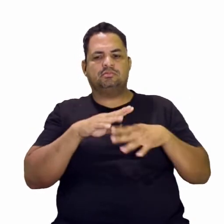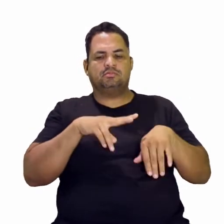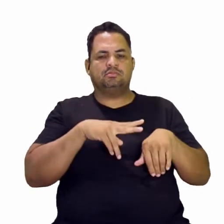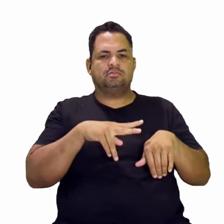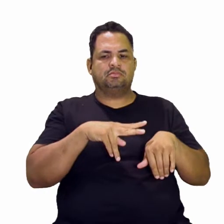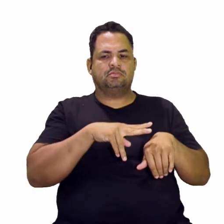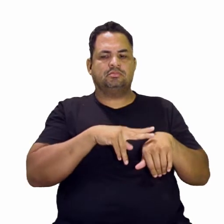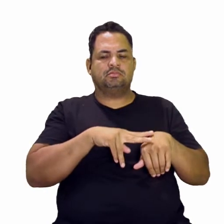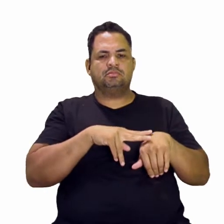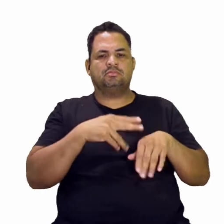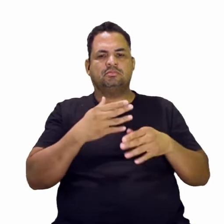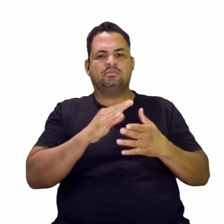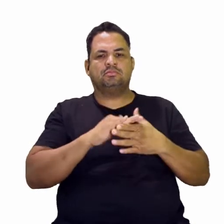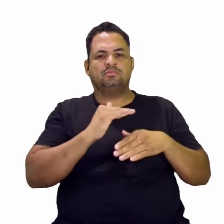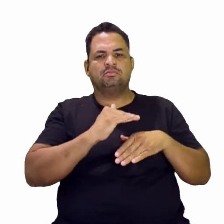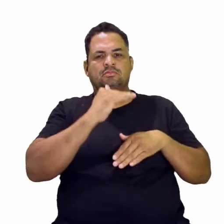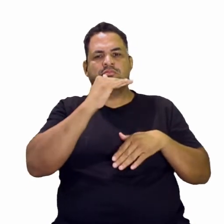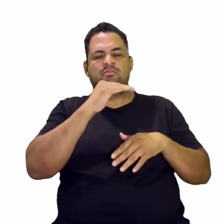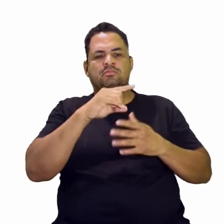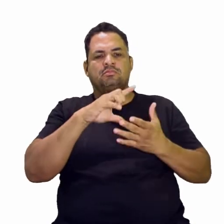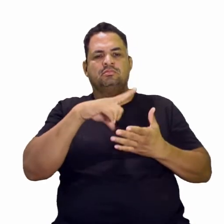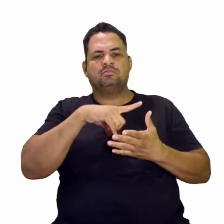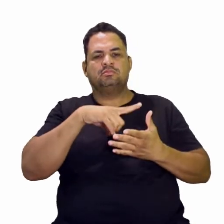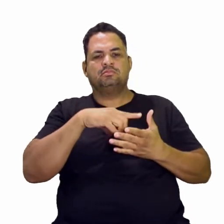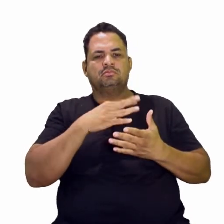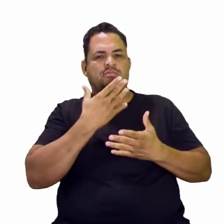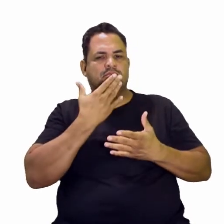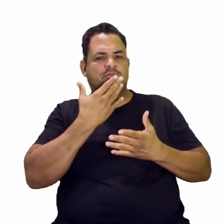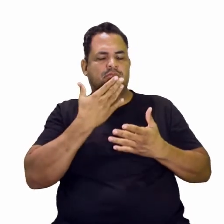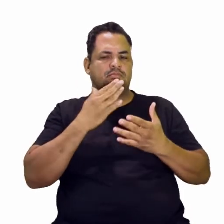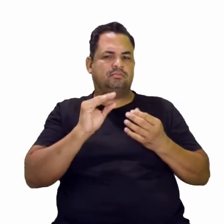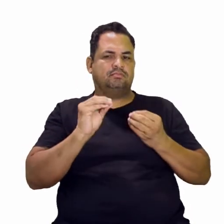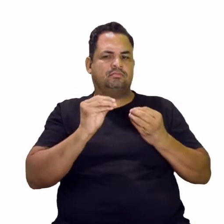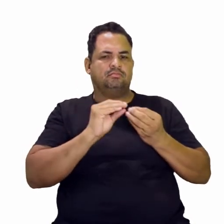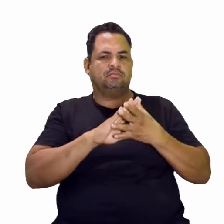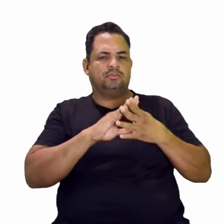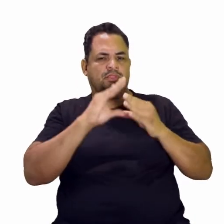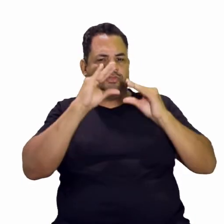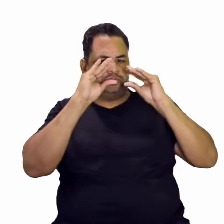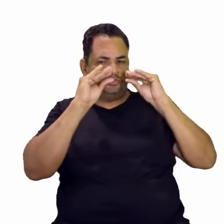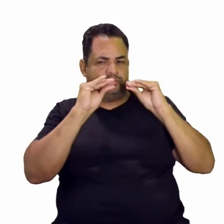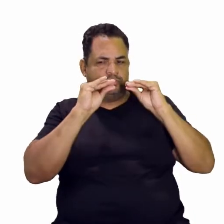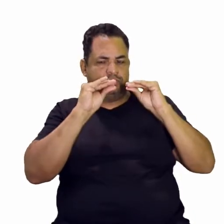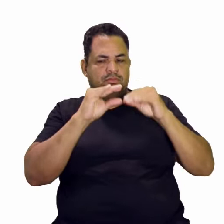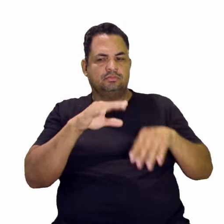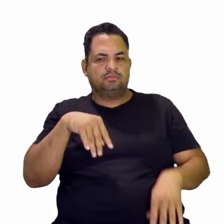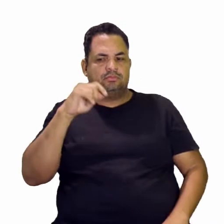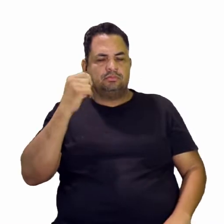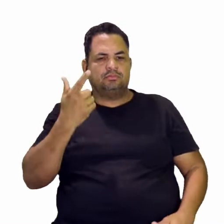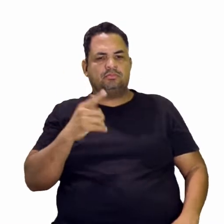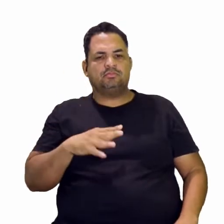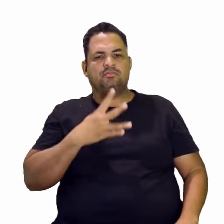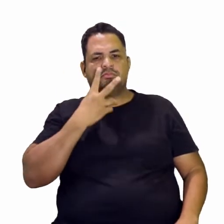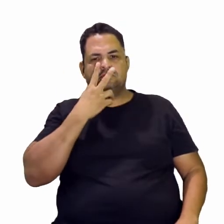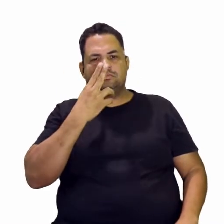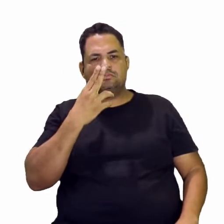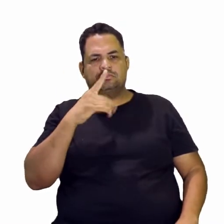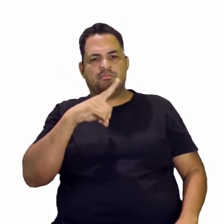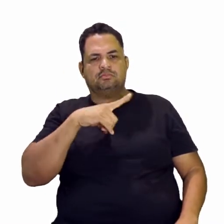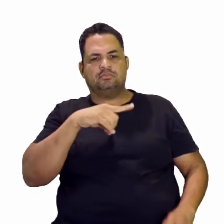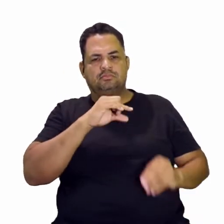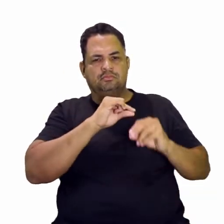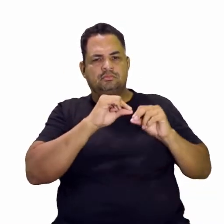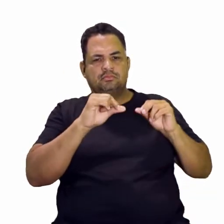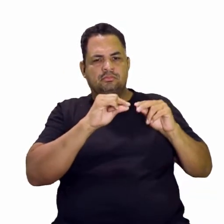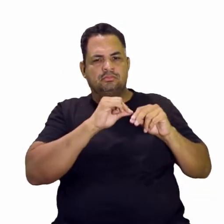né? Ela, na parte superior ela tem essa cor mais escura, não é? E parece realmente que tem alguma coisa,